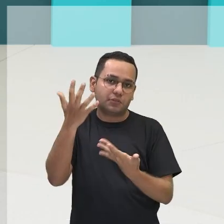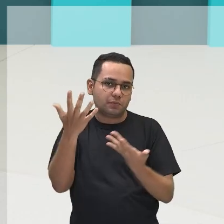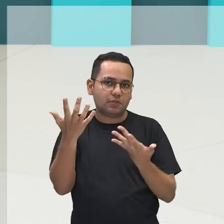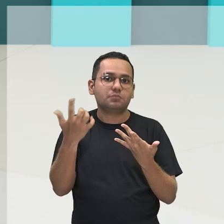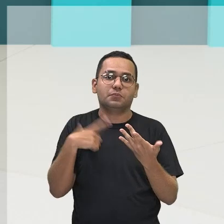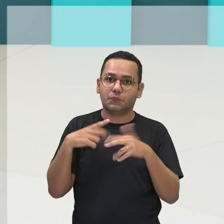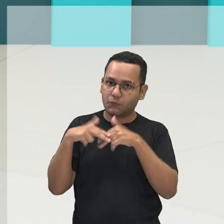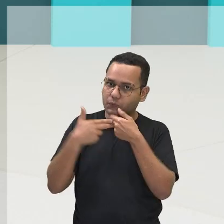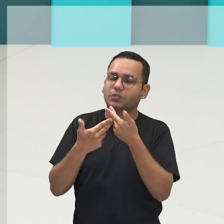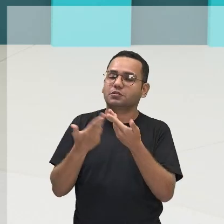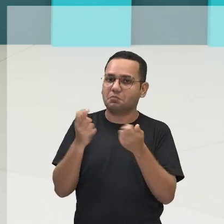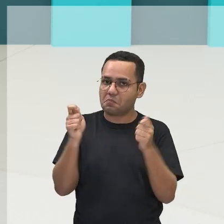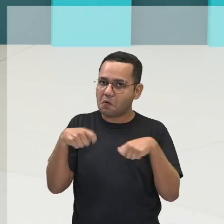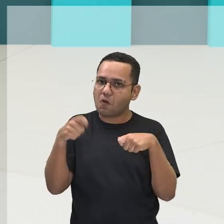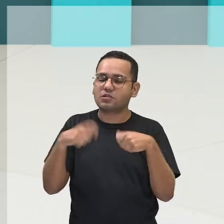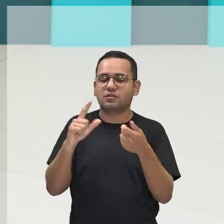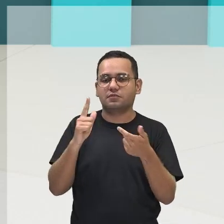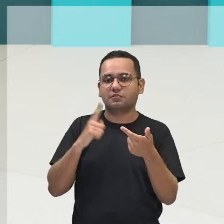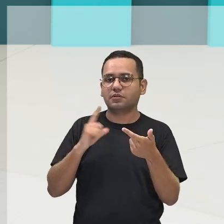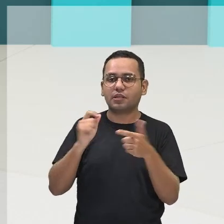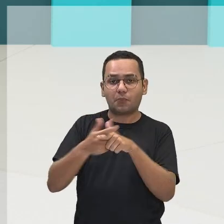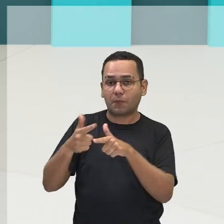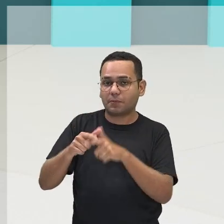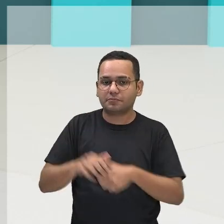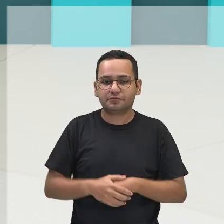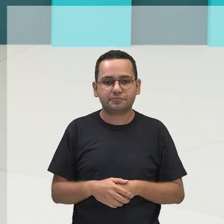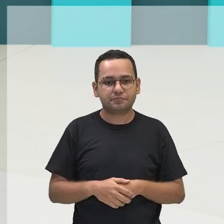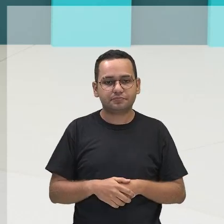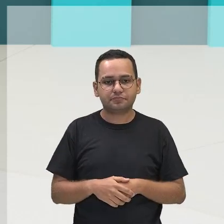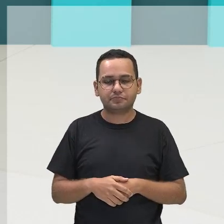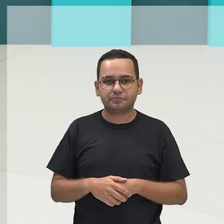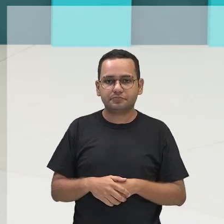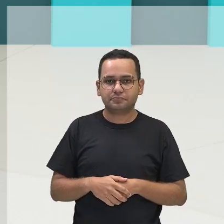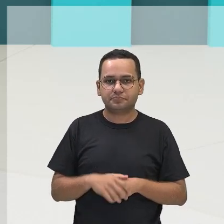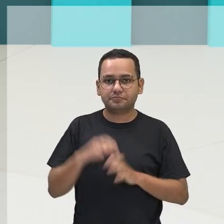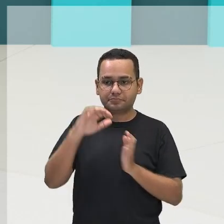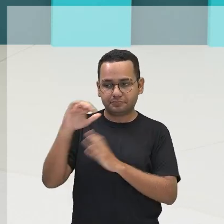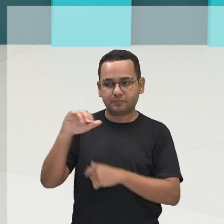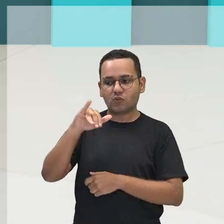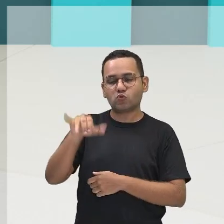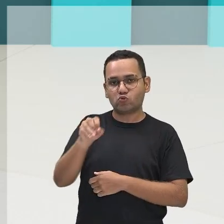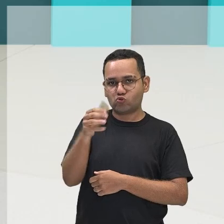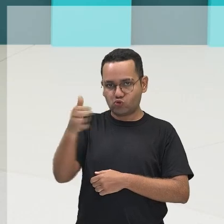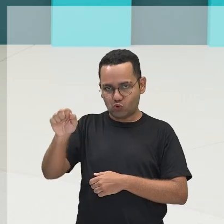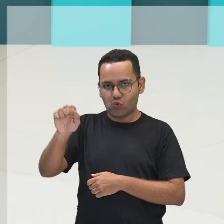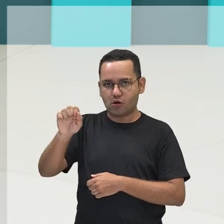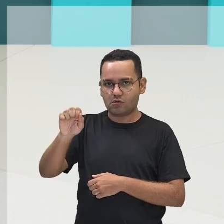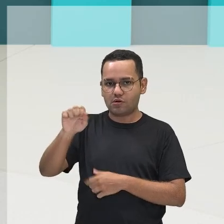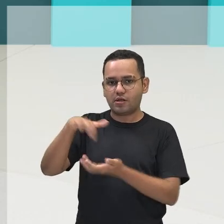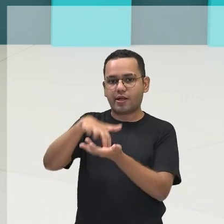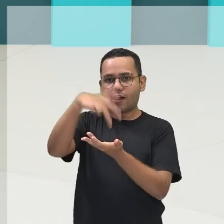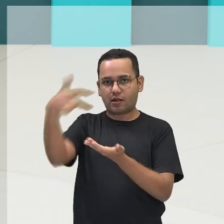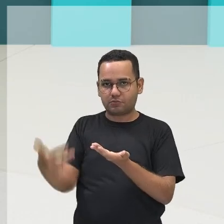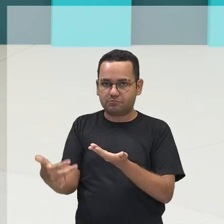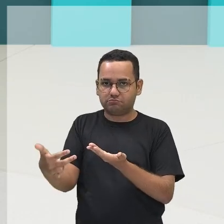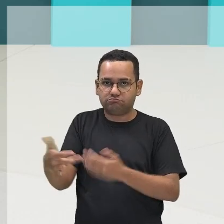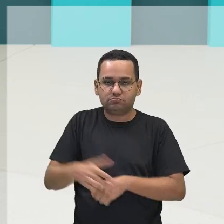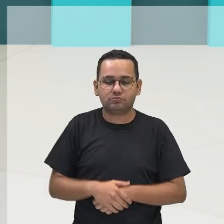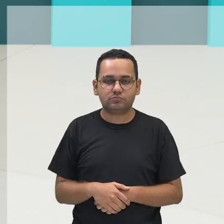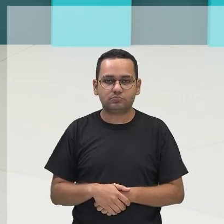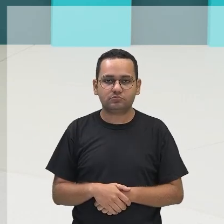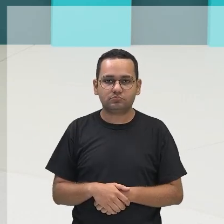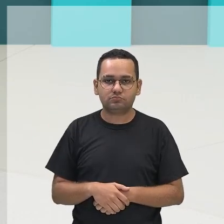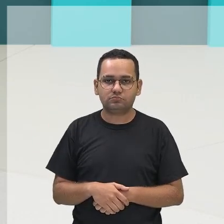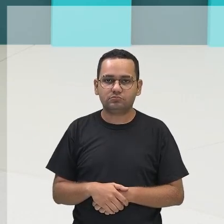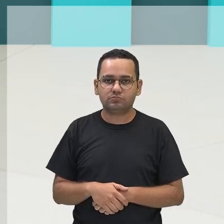ok? João caiu no chão. Gente, de fato, uma pessoa, eu, por exemplo, posso cair no chão, assim como o João pode, o